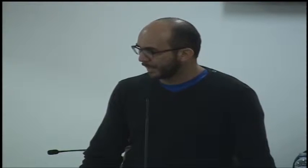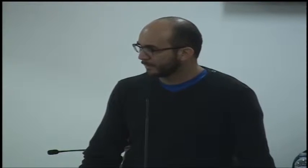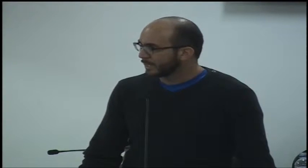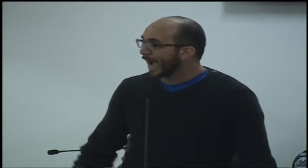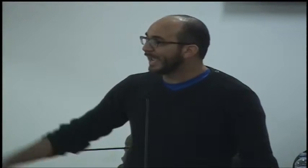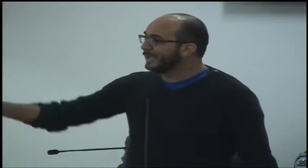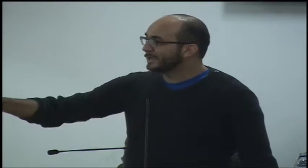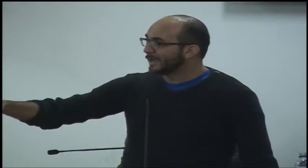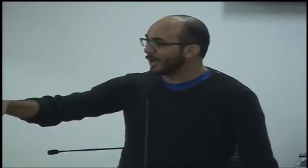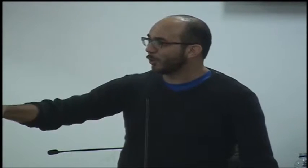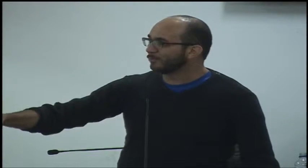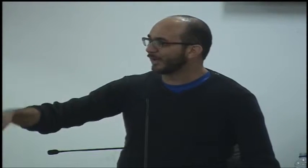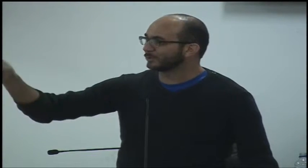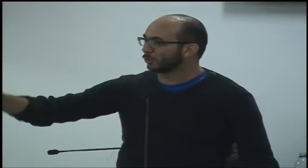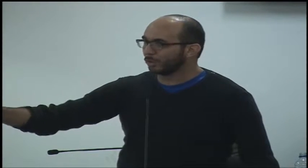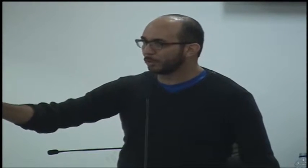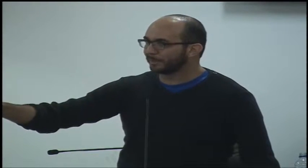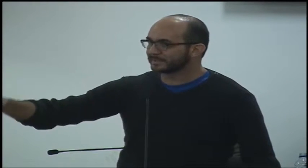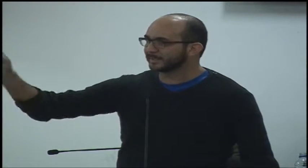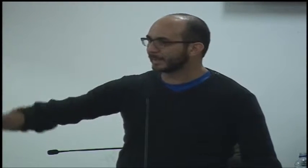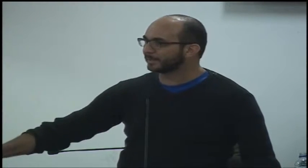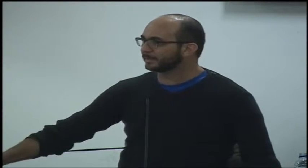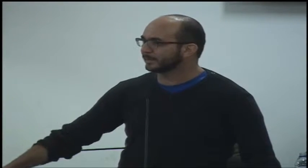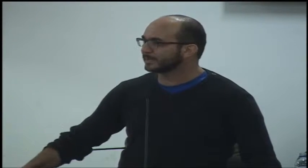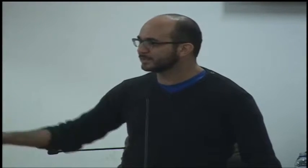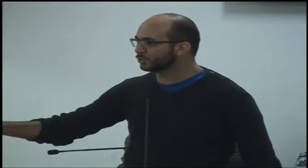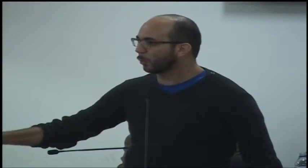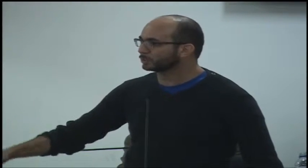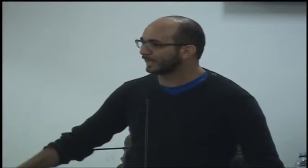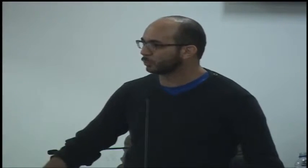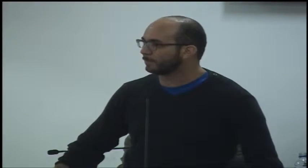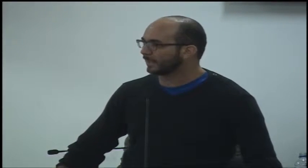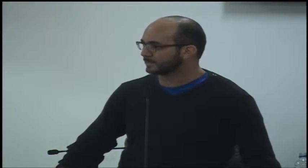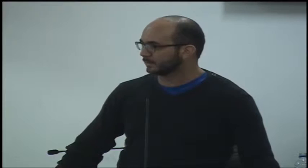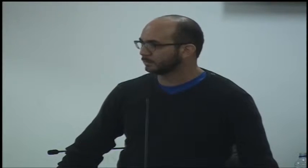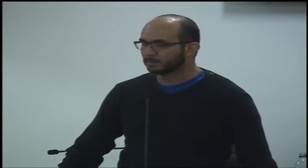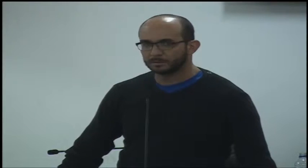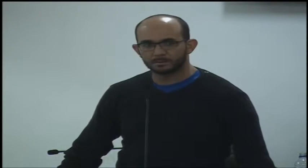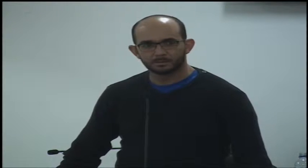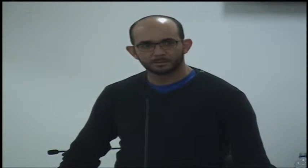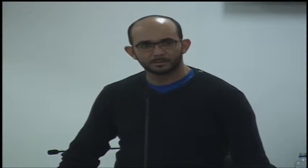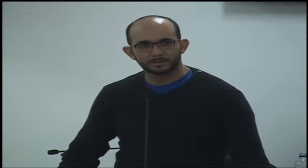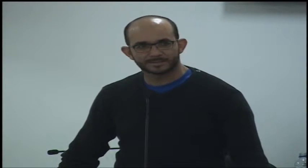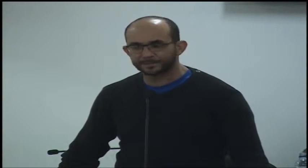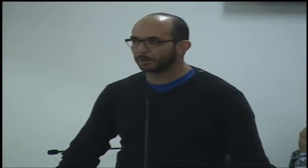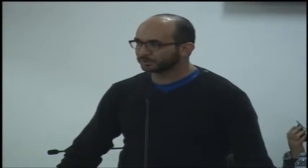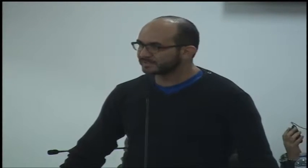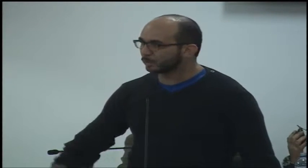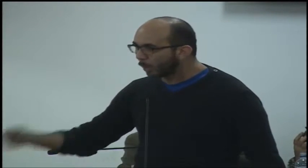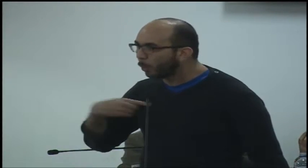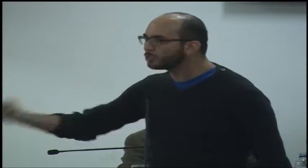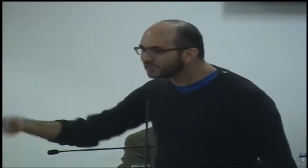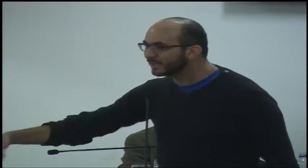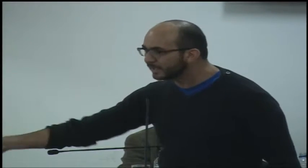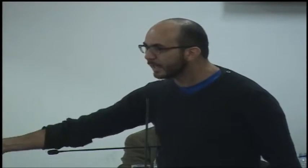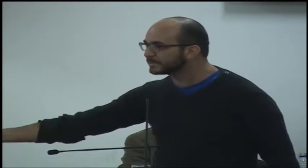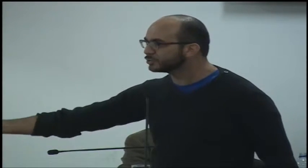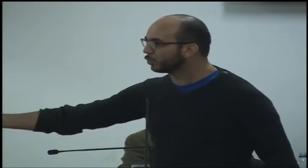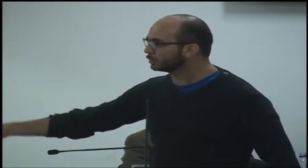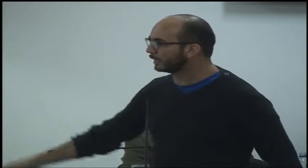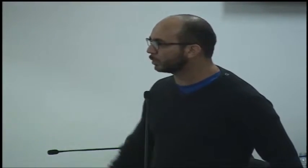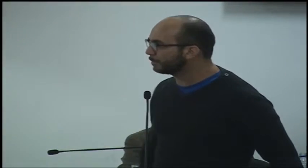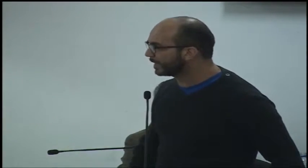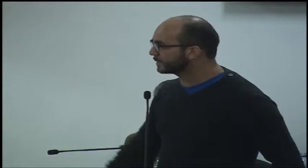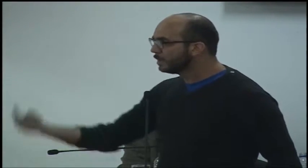Pois é. Aí, eu como vereador, eu como presidente da Câmara, tentei rescindir o contrato com a empresa. Sabe o que aconteceu? Eu não consegui